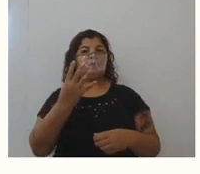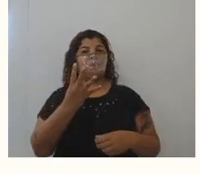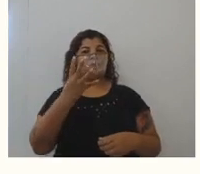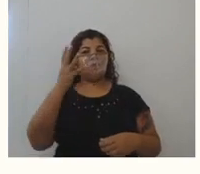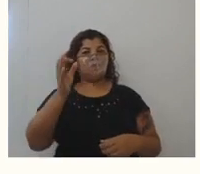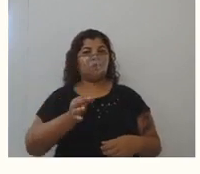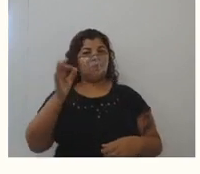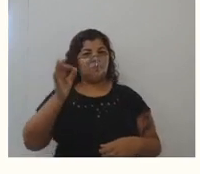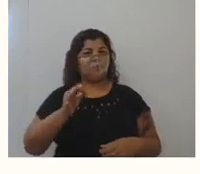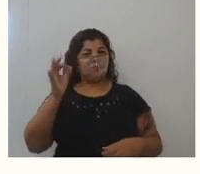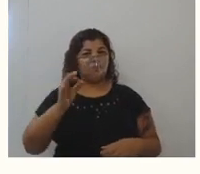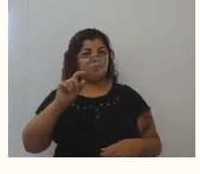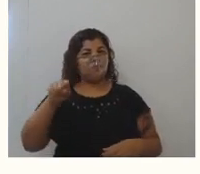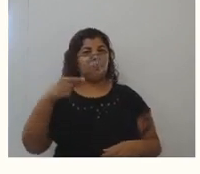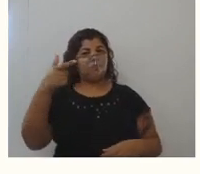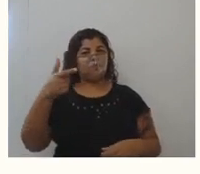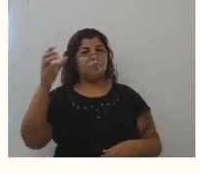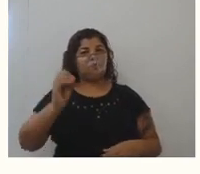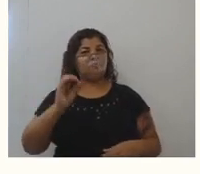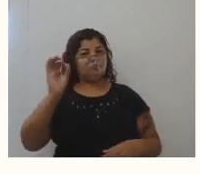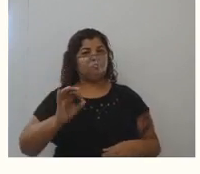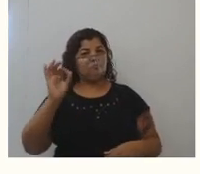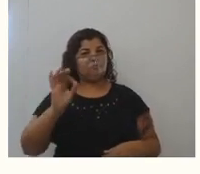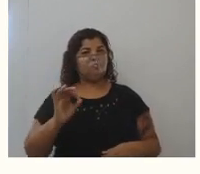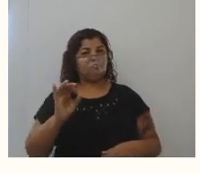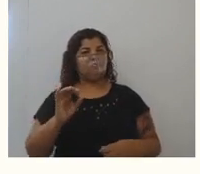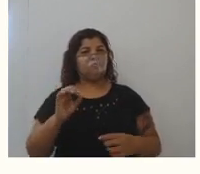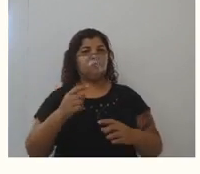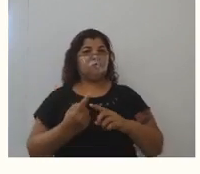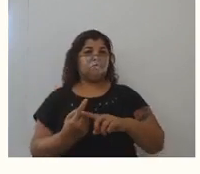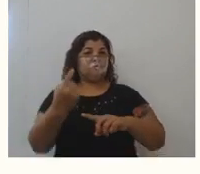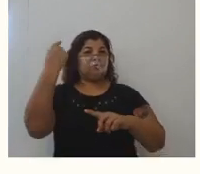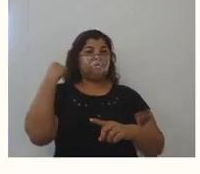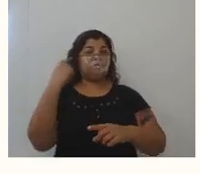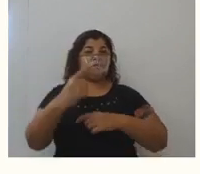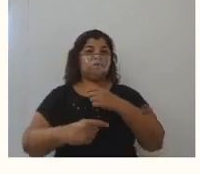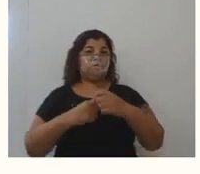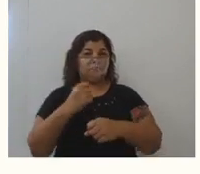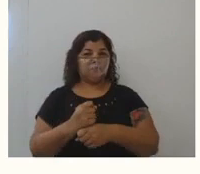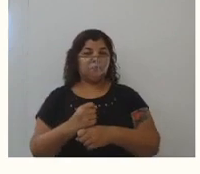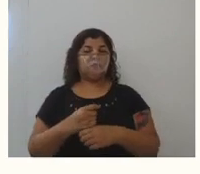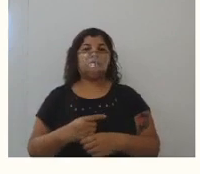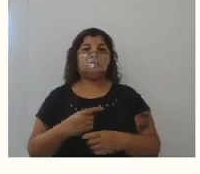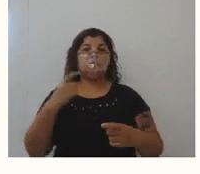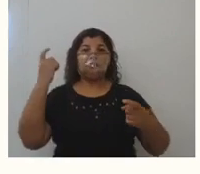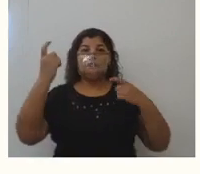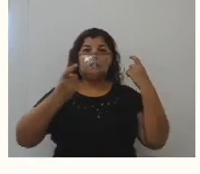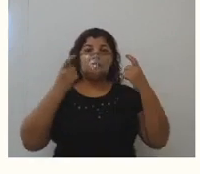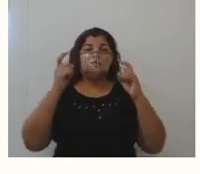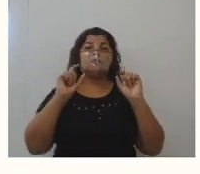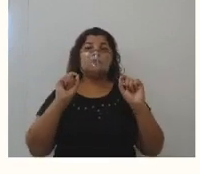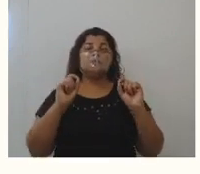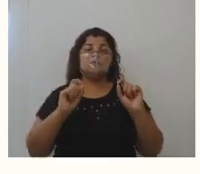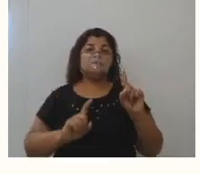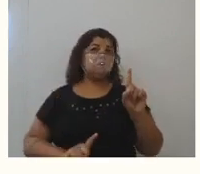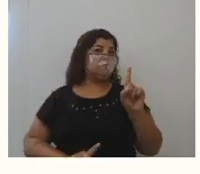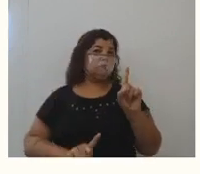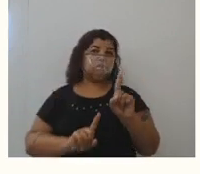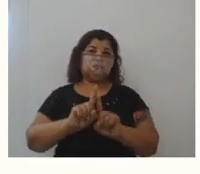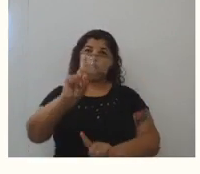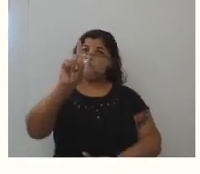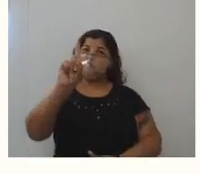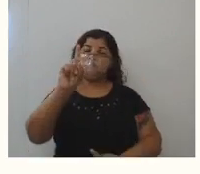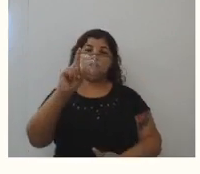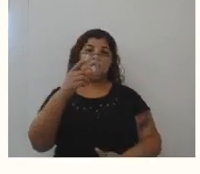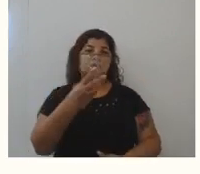4,2% em relação ao ano anterior. E o mais preocupante, um número recorde que equivale a